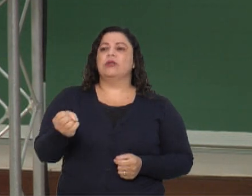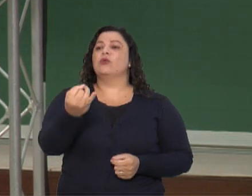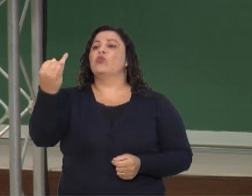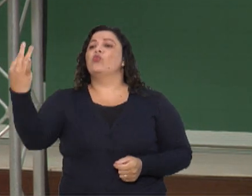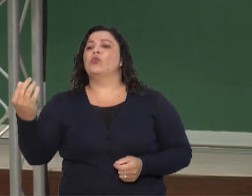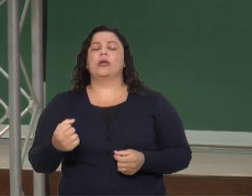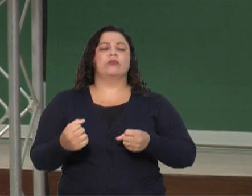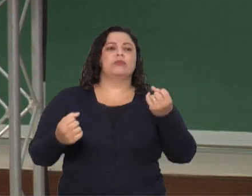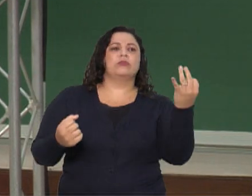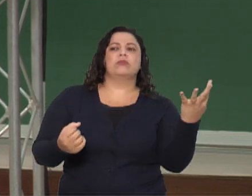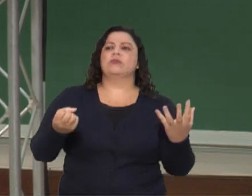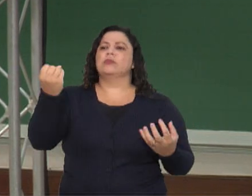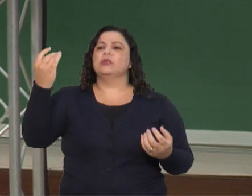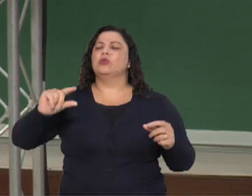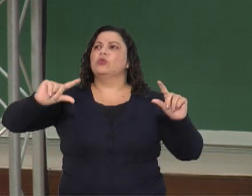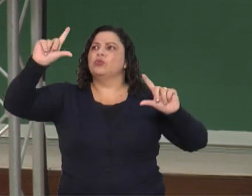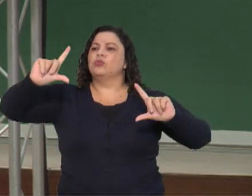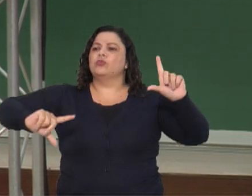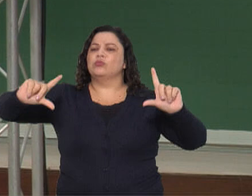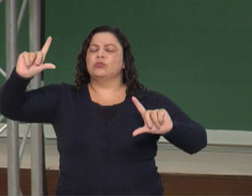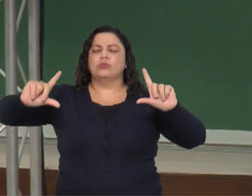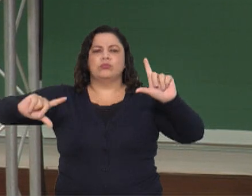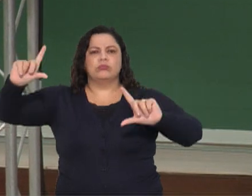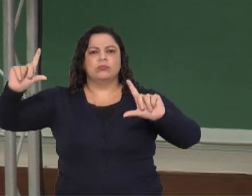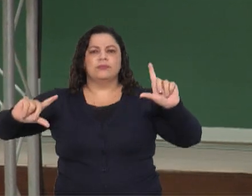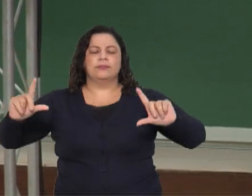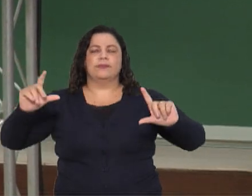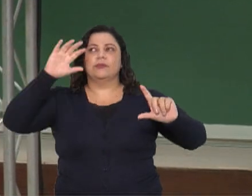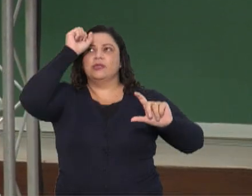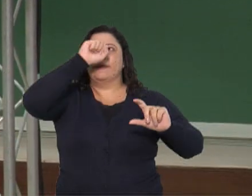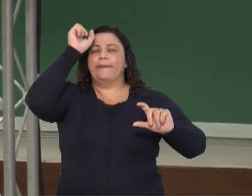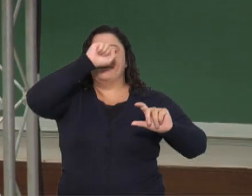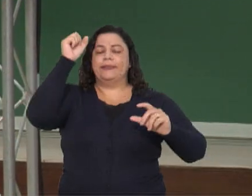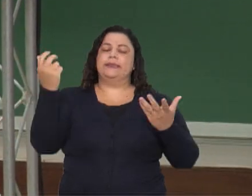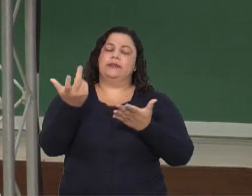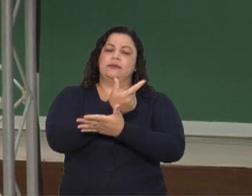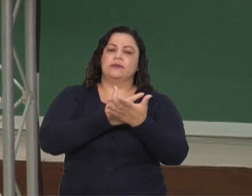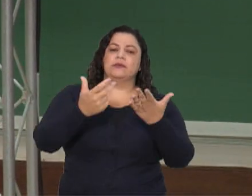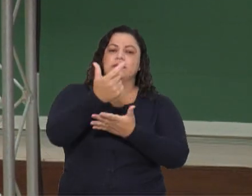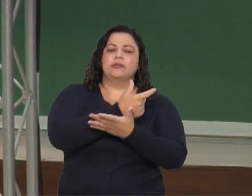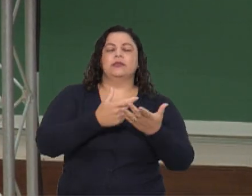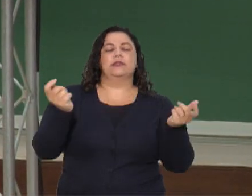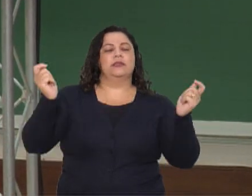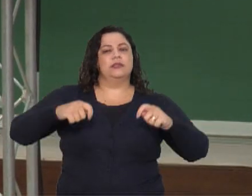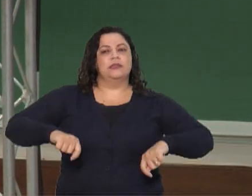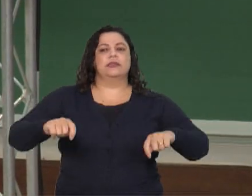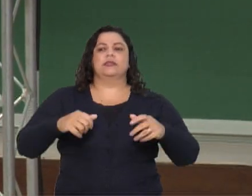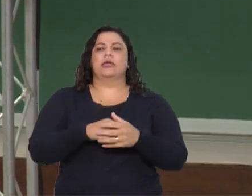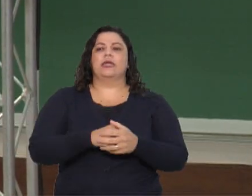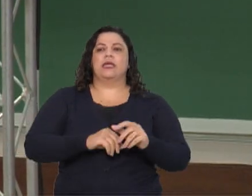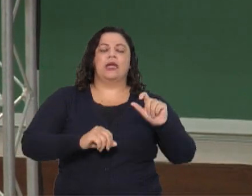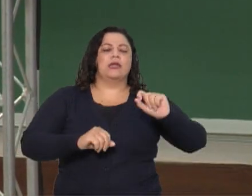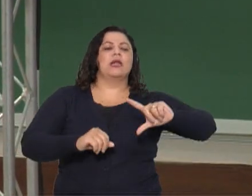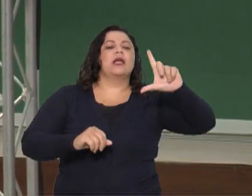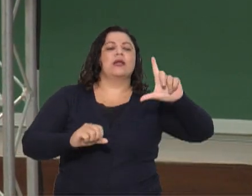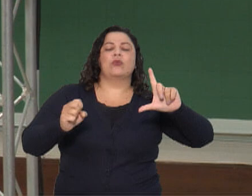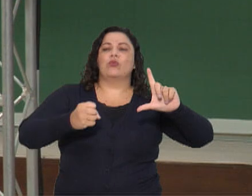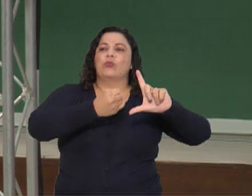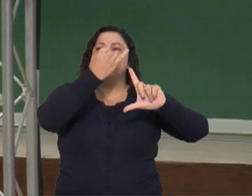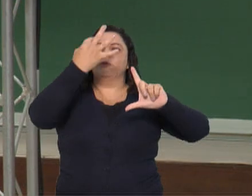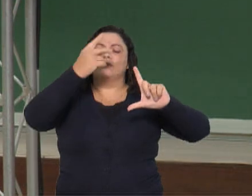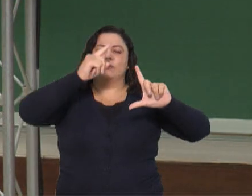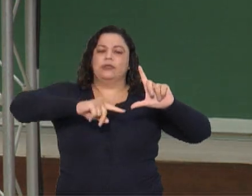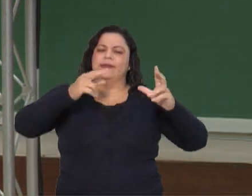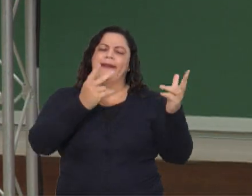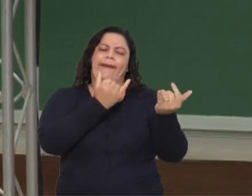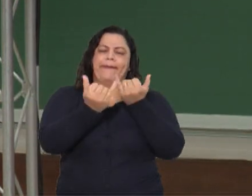em desenho bastante de proporção, quando a gente está aprendendo a desenhar assim de modo mais realista, assim.